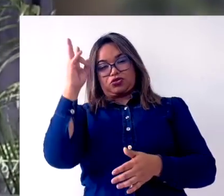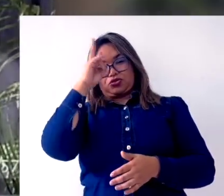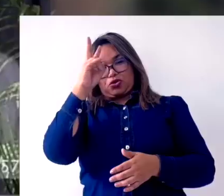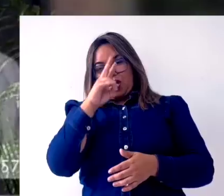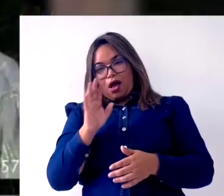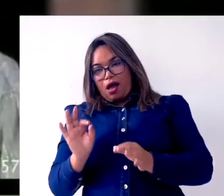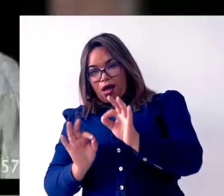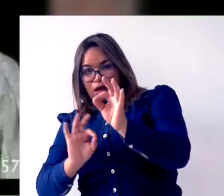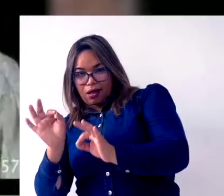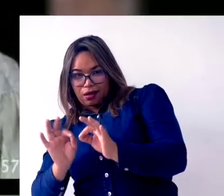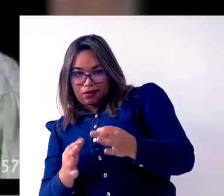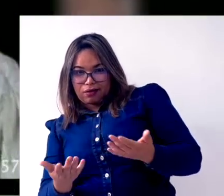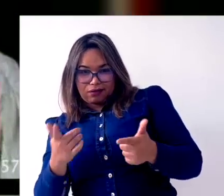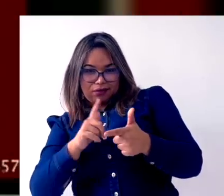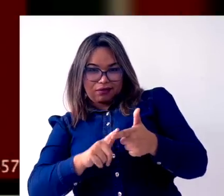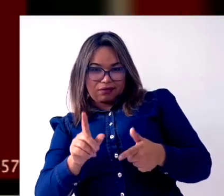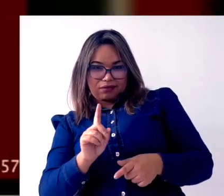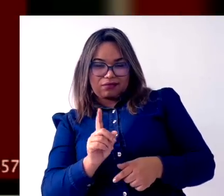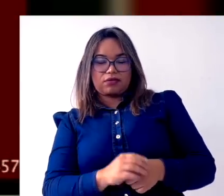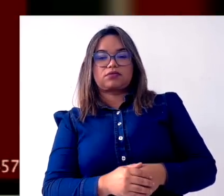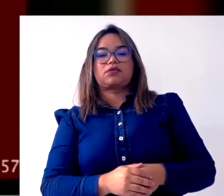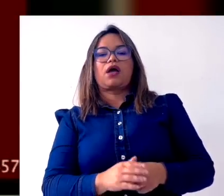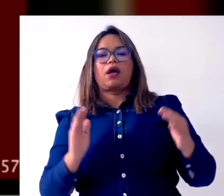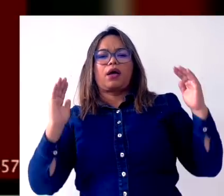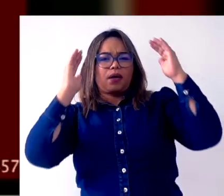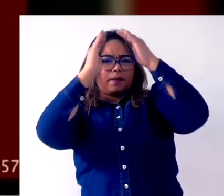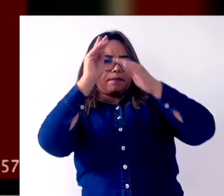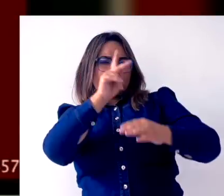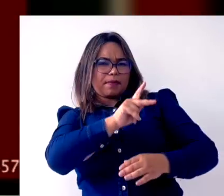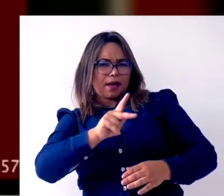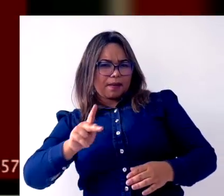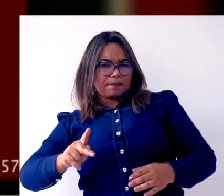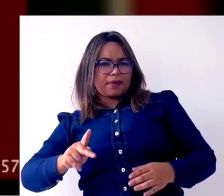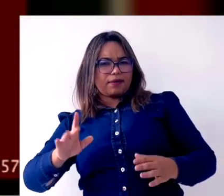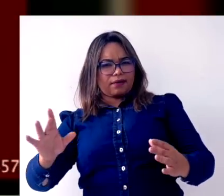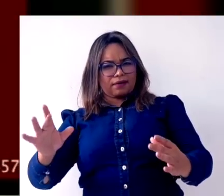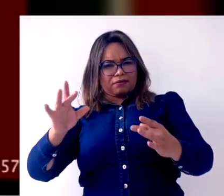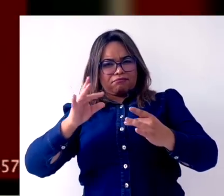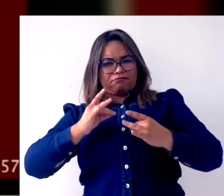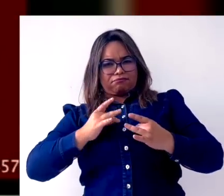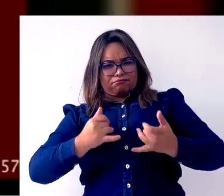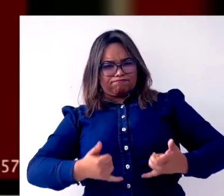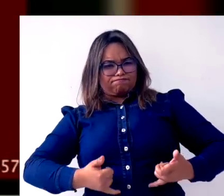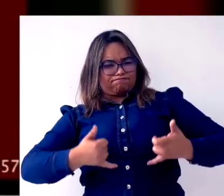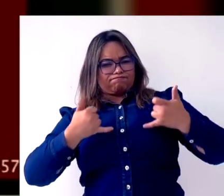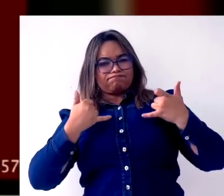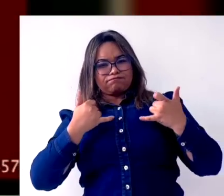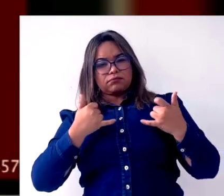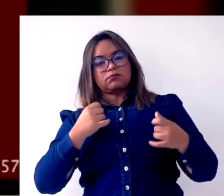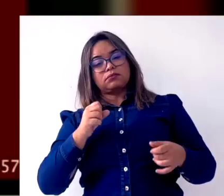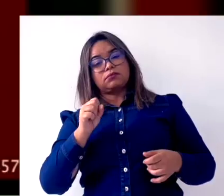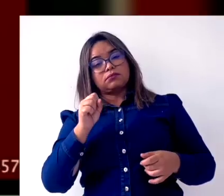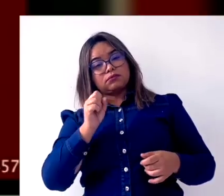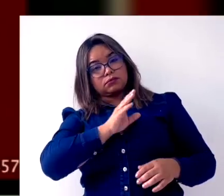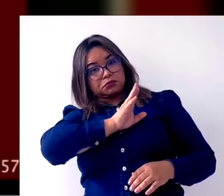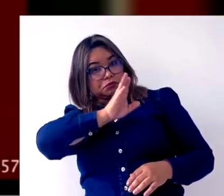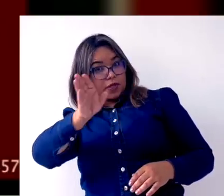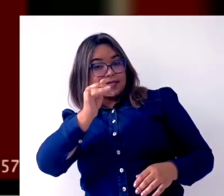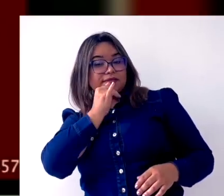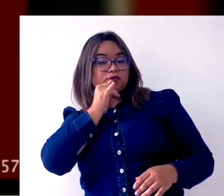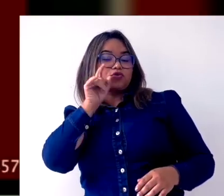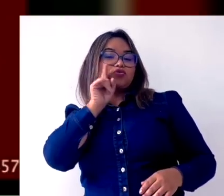Agora, será que o Papa recebeu o crédito por isso? Aqui está a visita papal aos Estados Unidos, St.